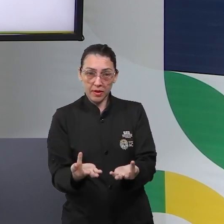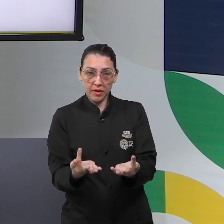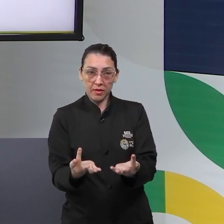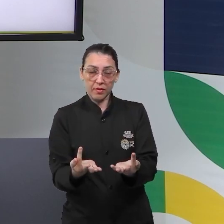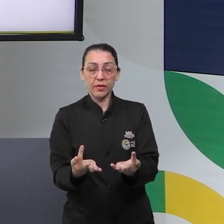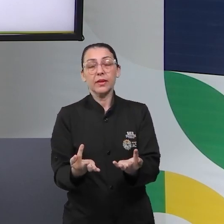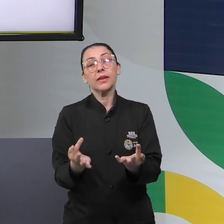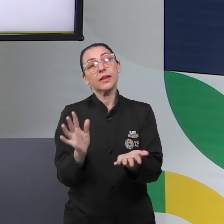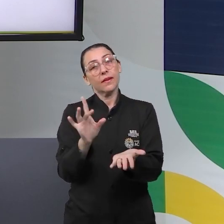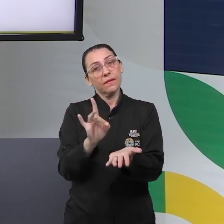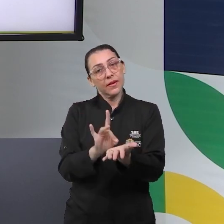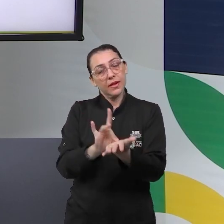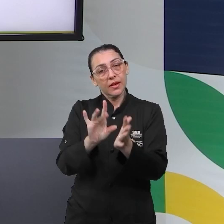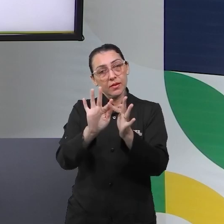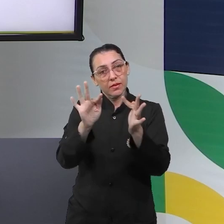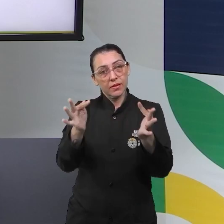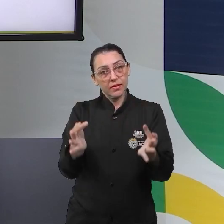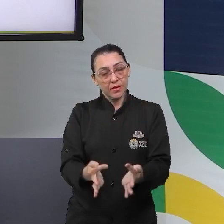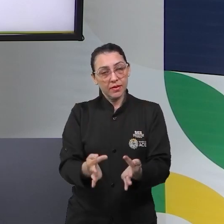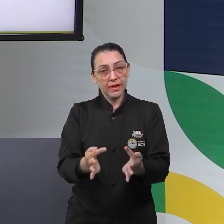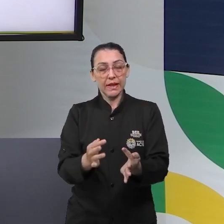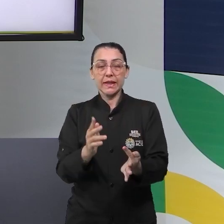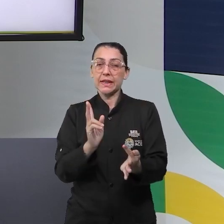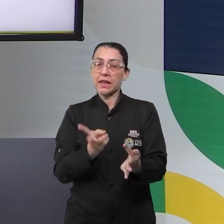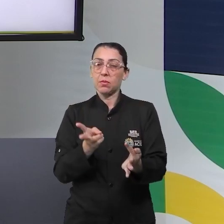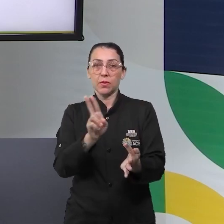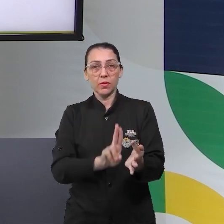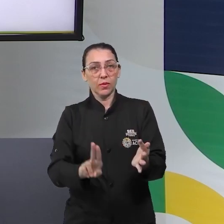E, na verdade, a função exponencial ela é muito aplicada